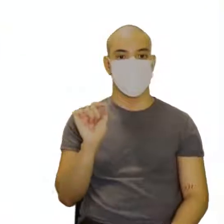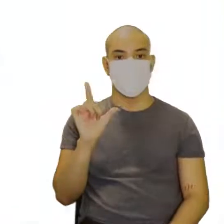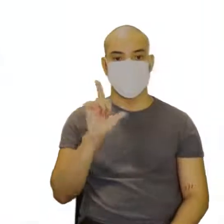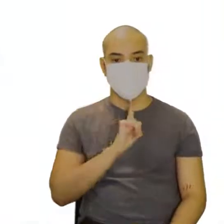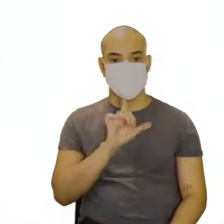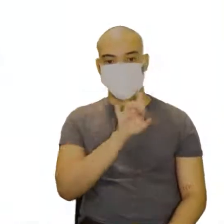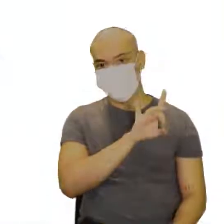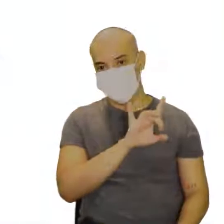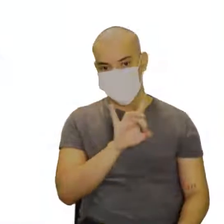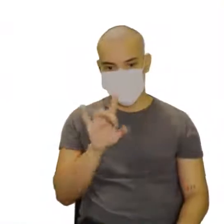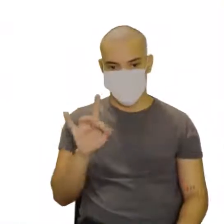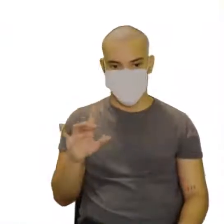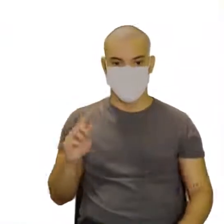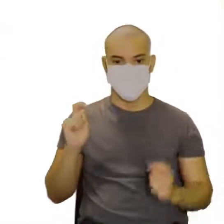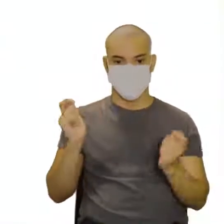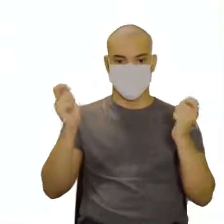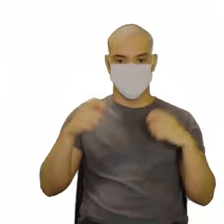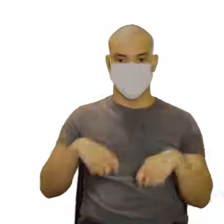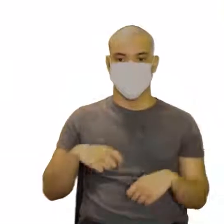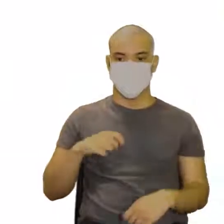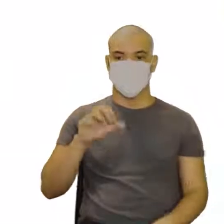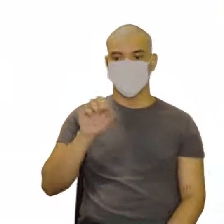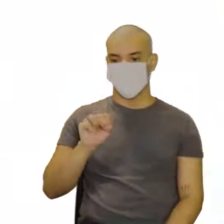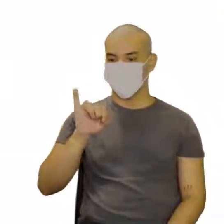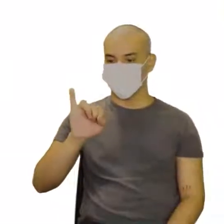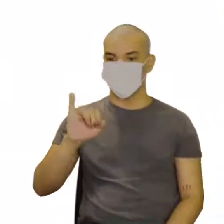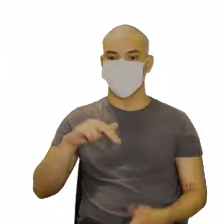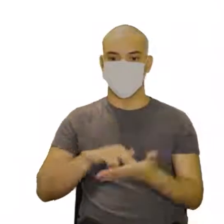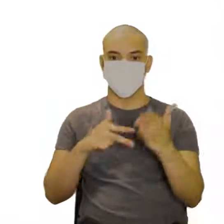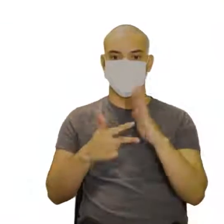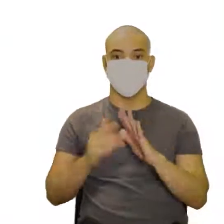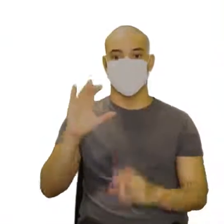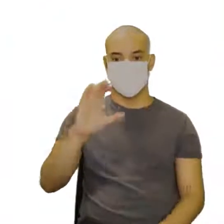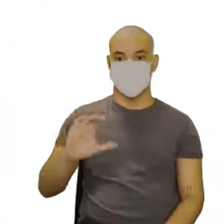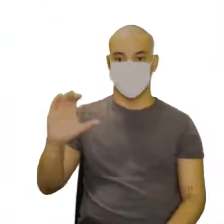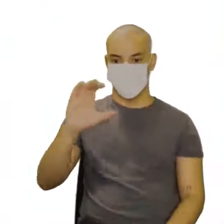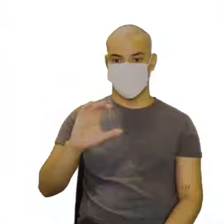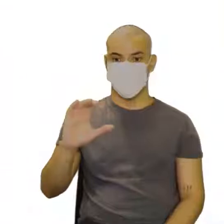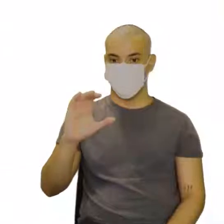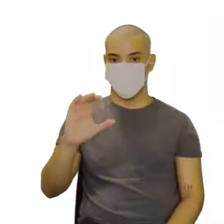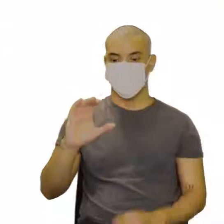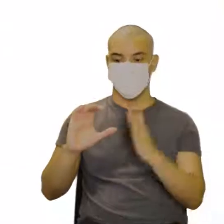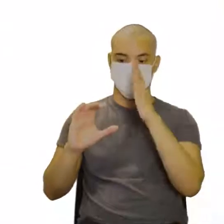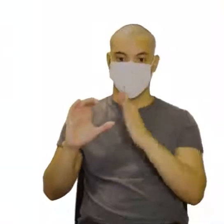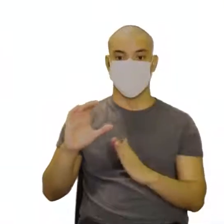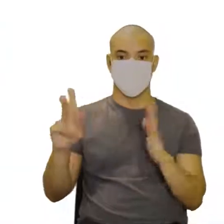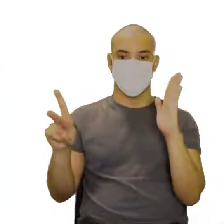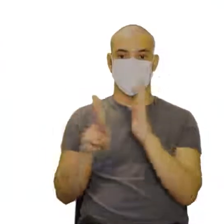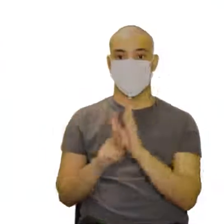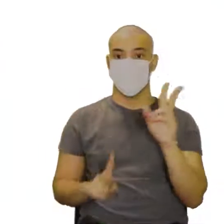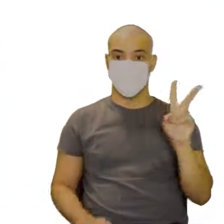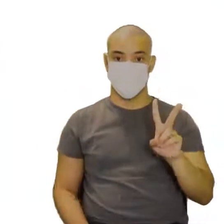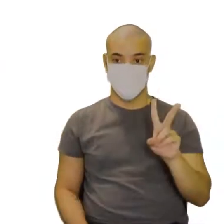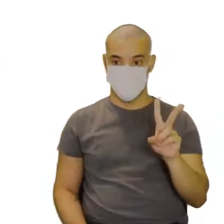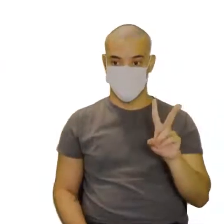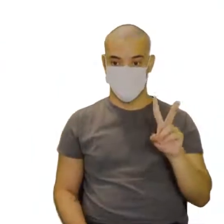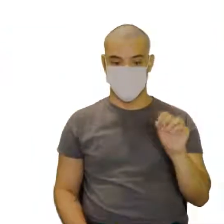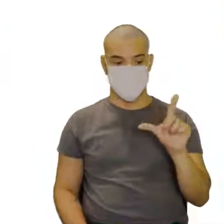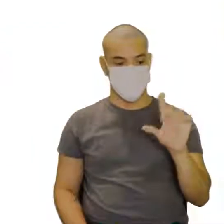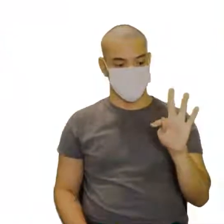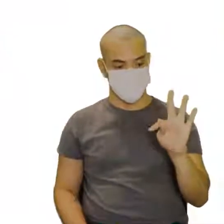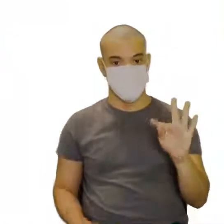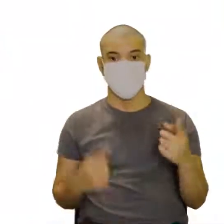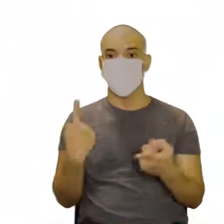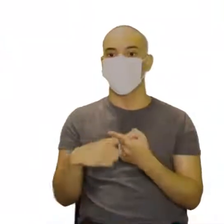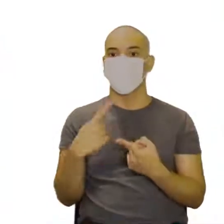de medida de capacitância no SI é o Coulomb por volts. Por quê? A carga é dada em Coulomb,